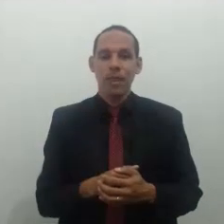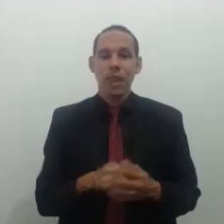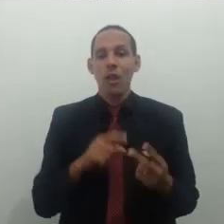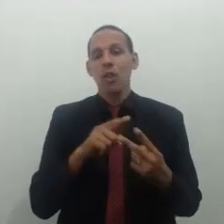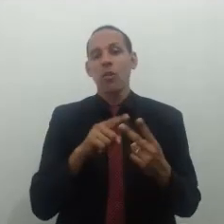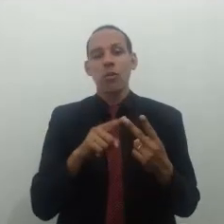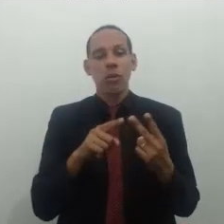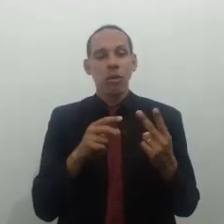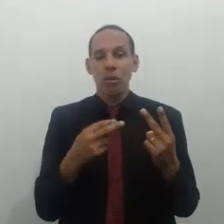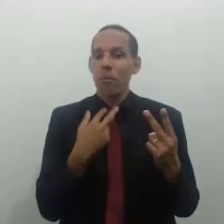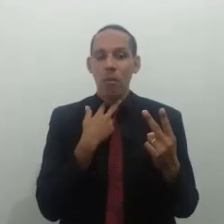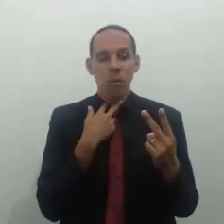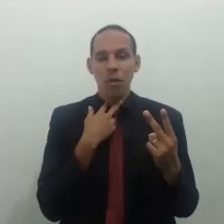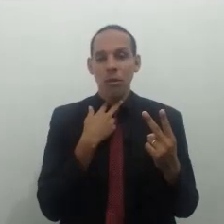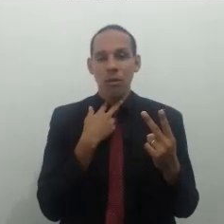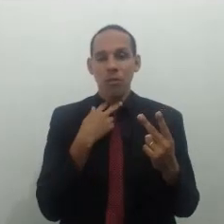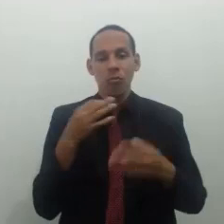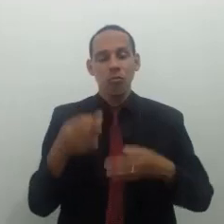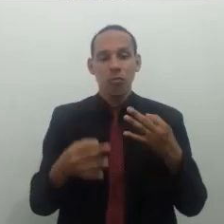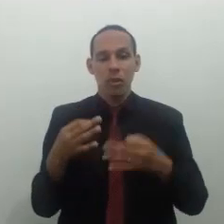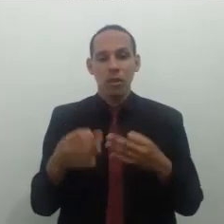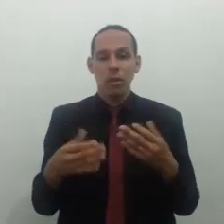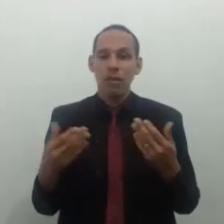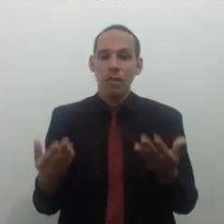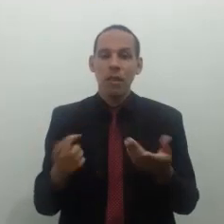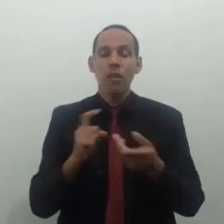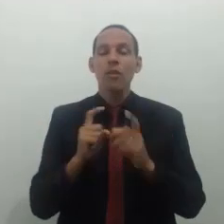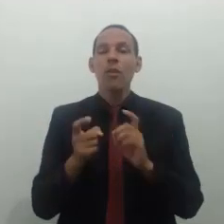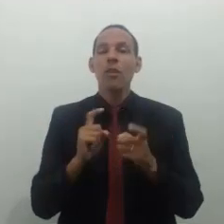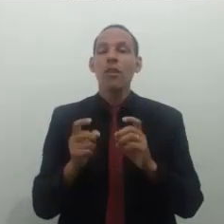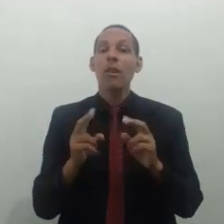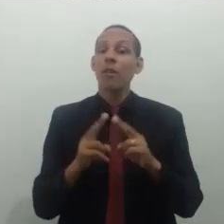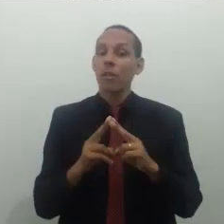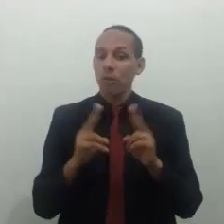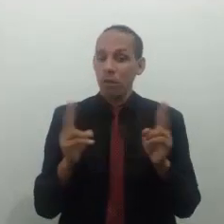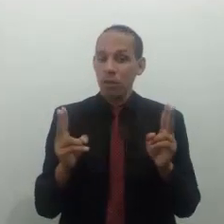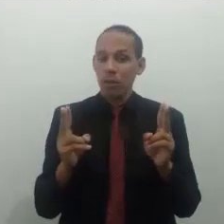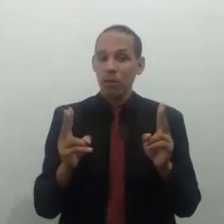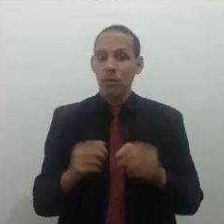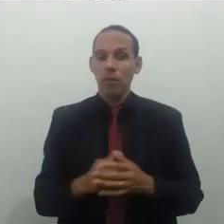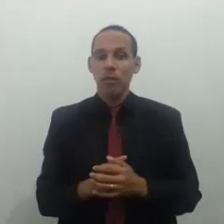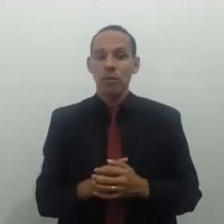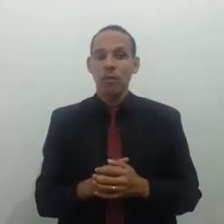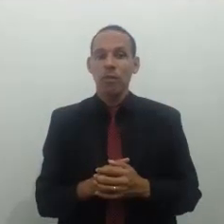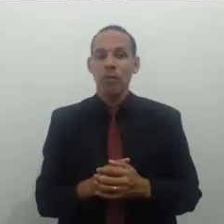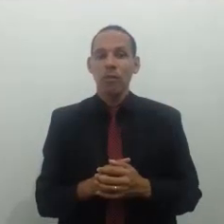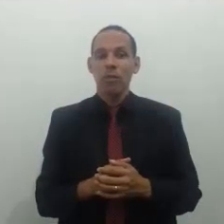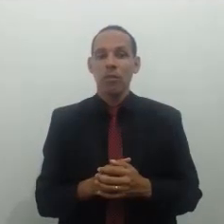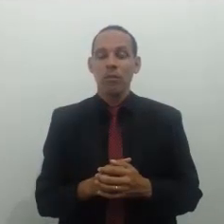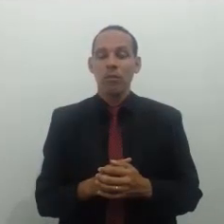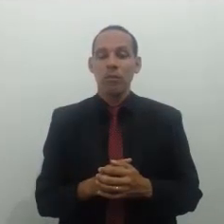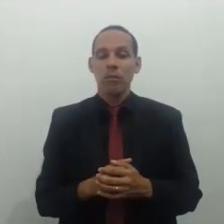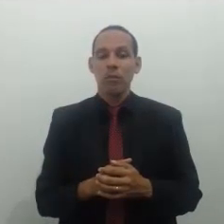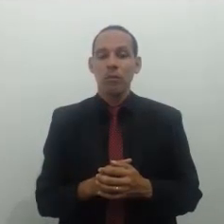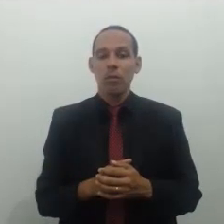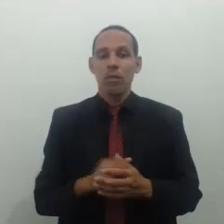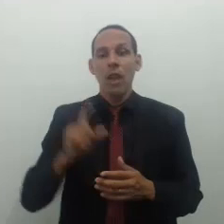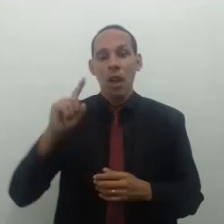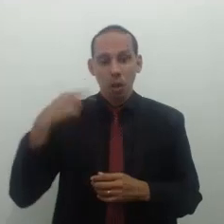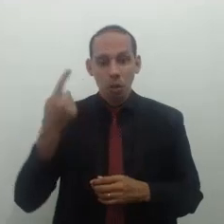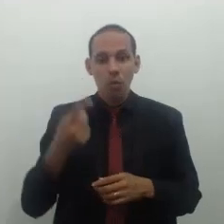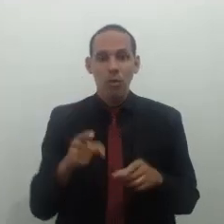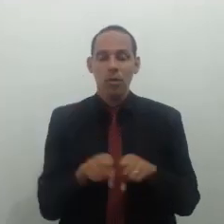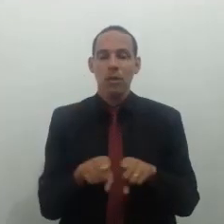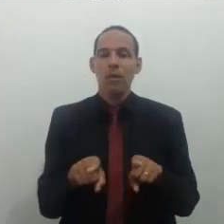não dá para ver julgamento então a sessão será virtual uma associação será habitual a próxima também